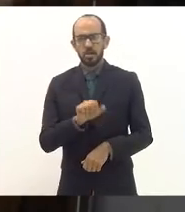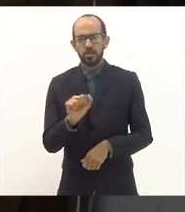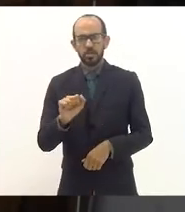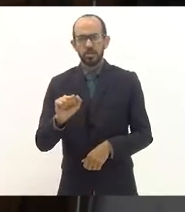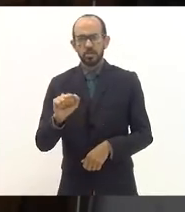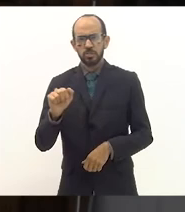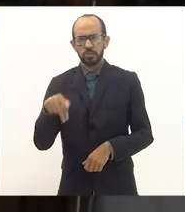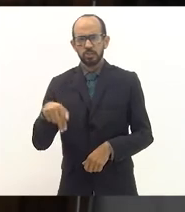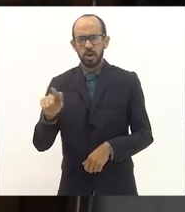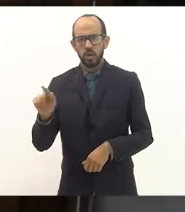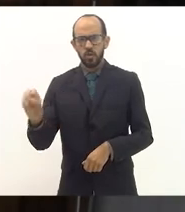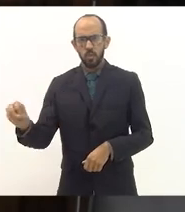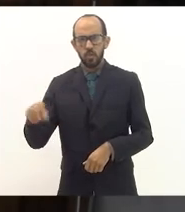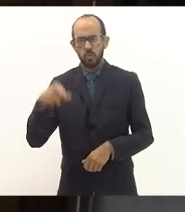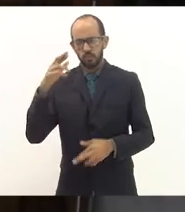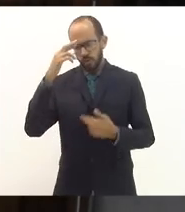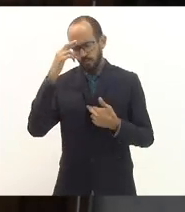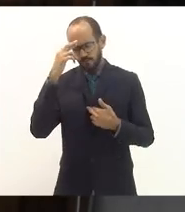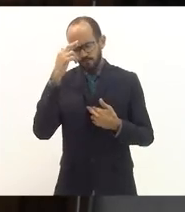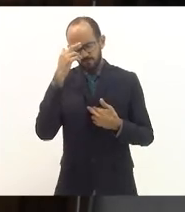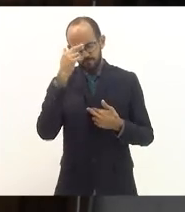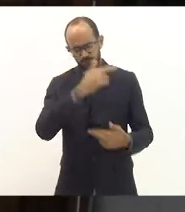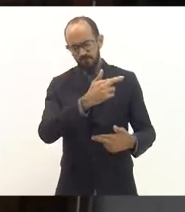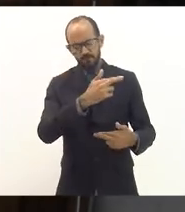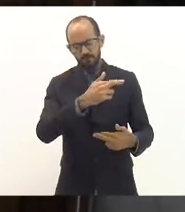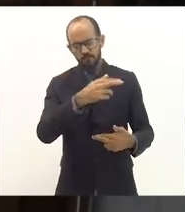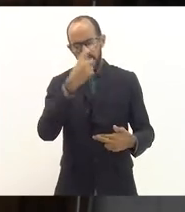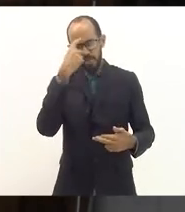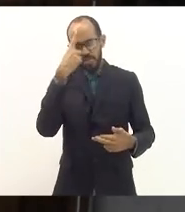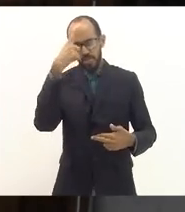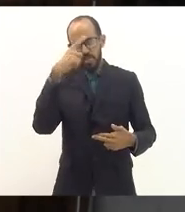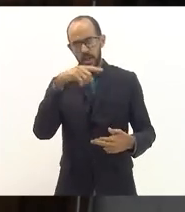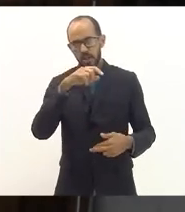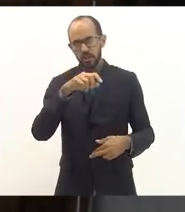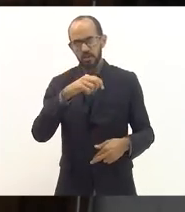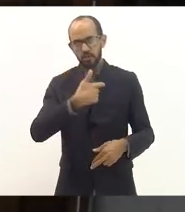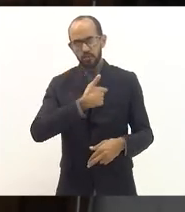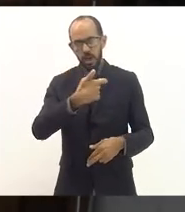ao ideário de Vargas, pô. E Brizola não chegou.